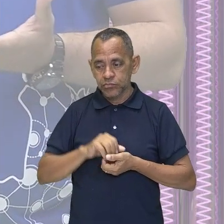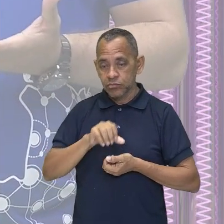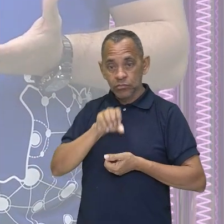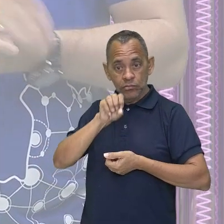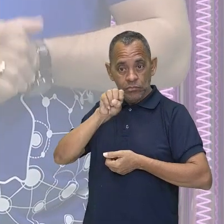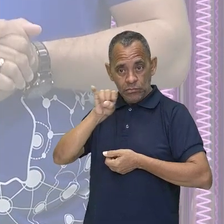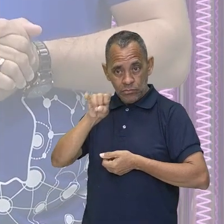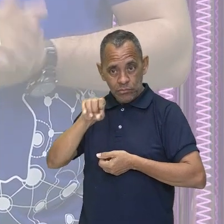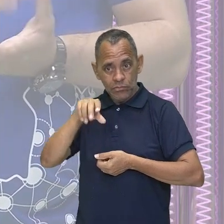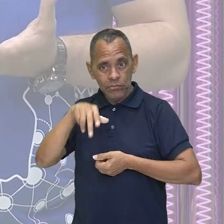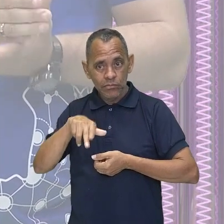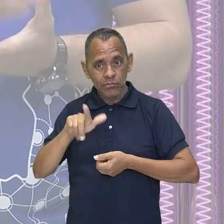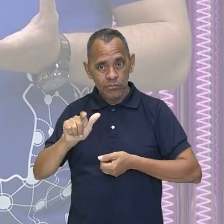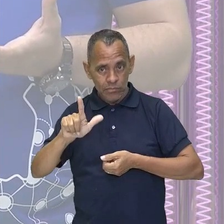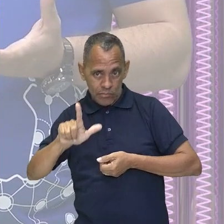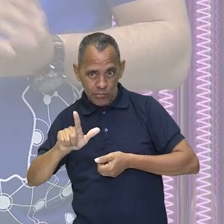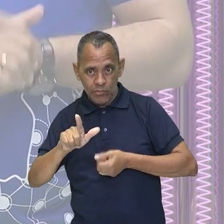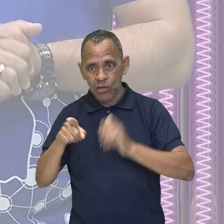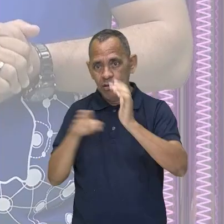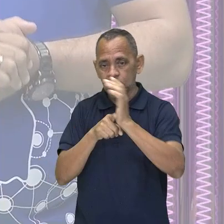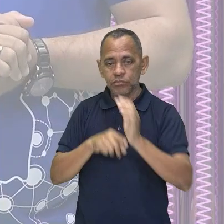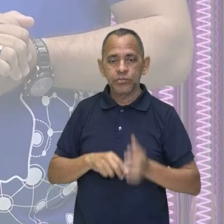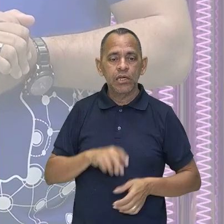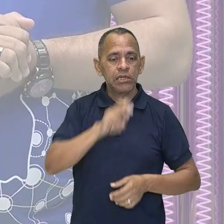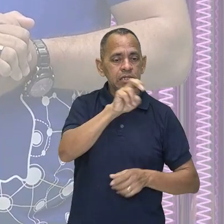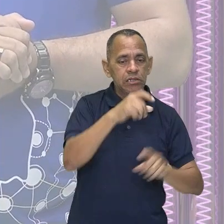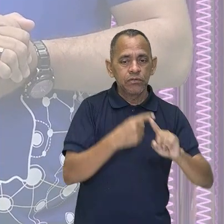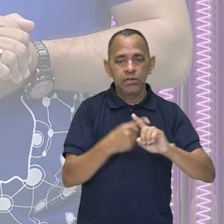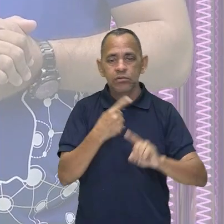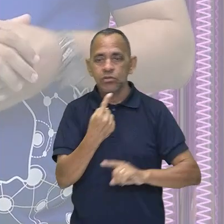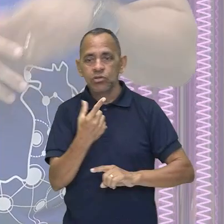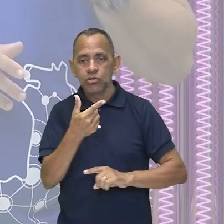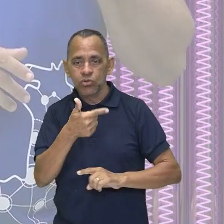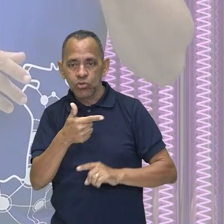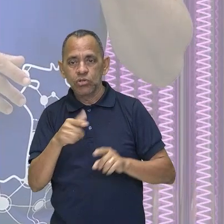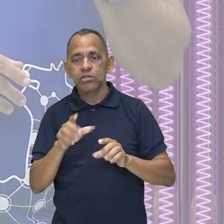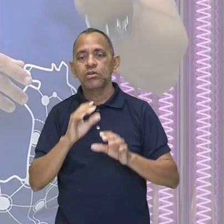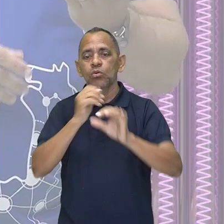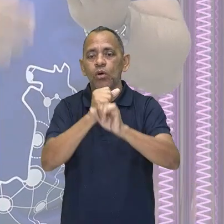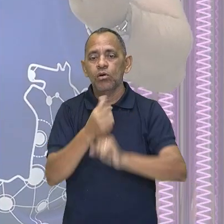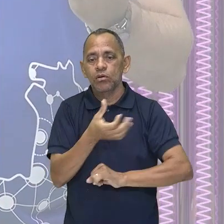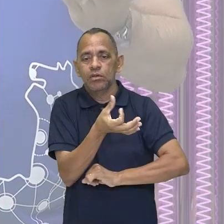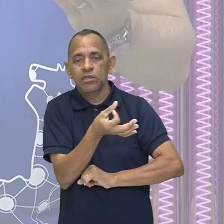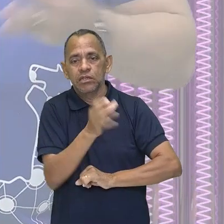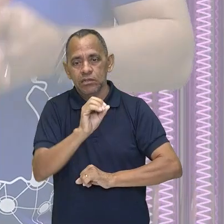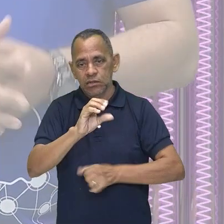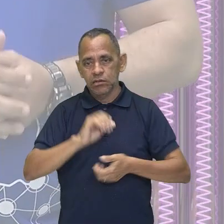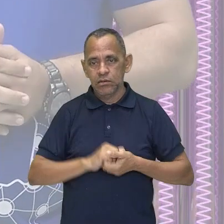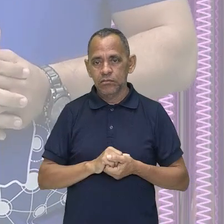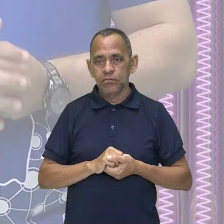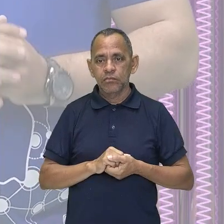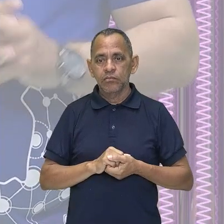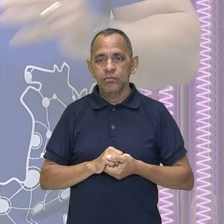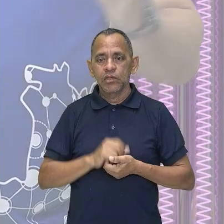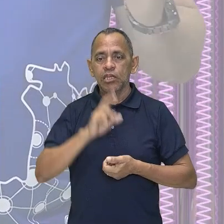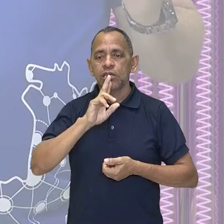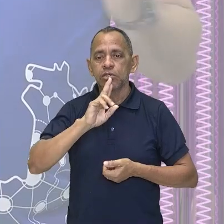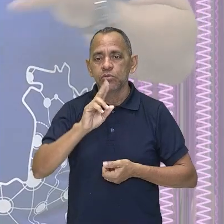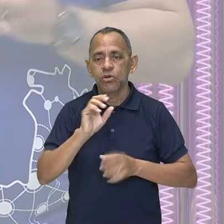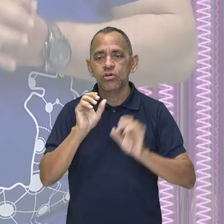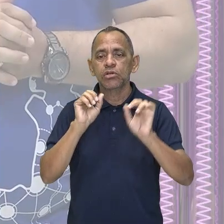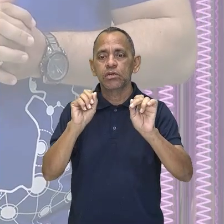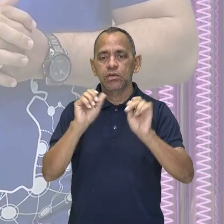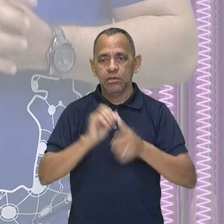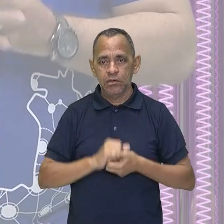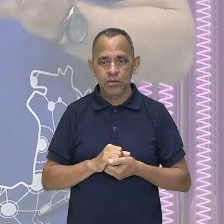fazer 5 vezes 12. 5 vezes 12 é 60. Então, o resultado, menos 60.